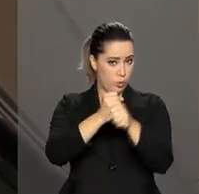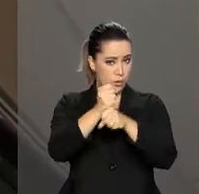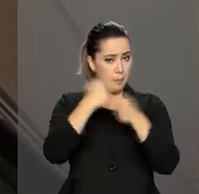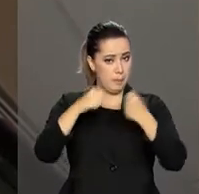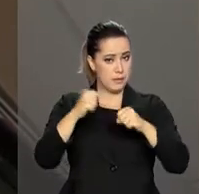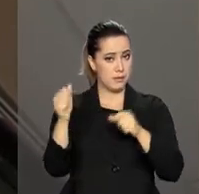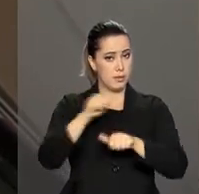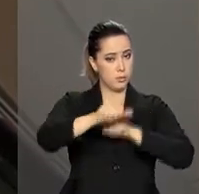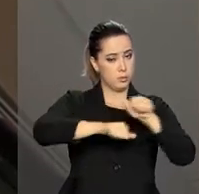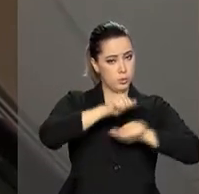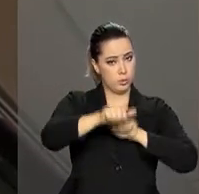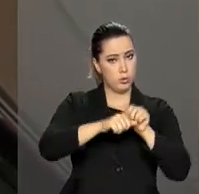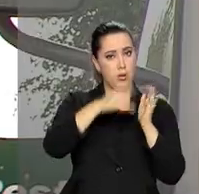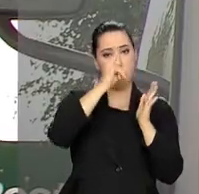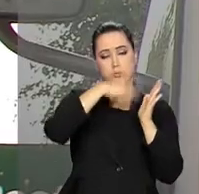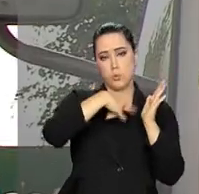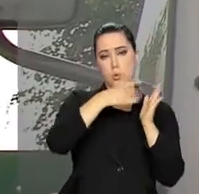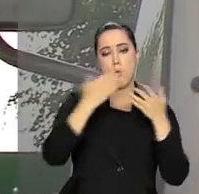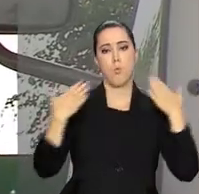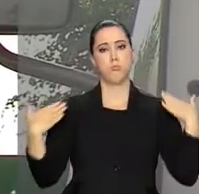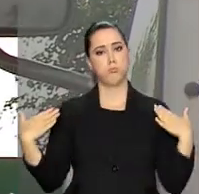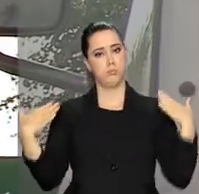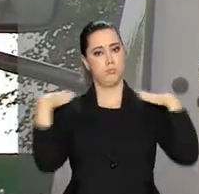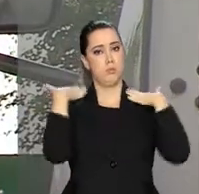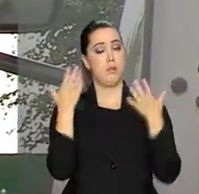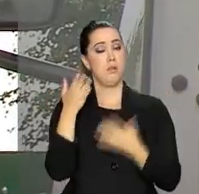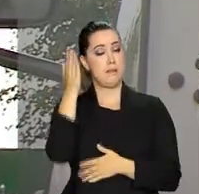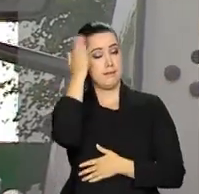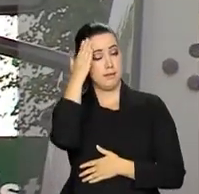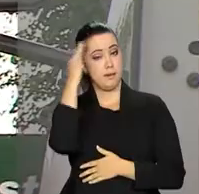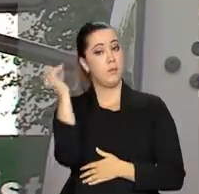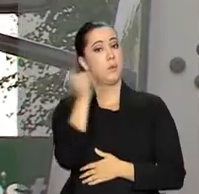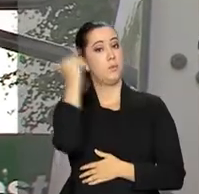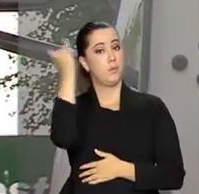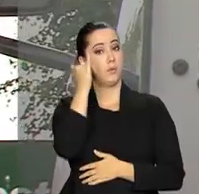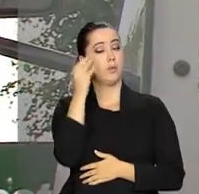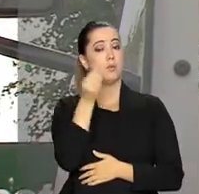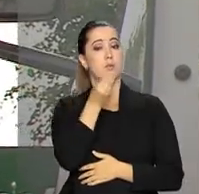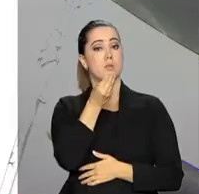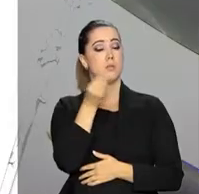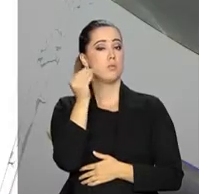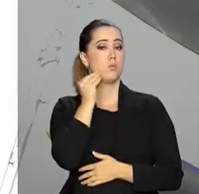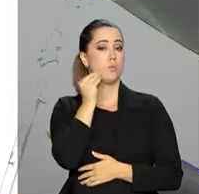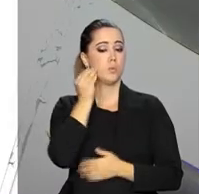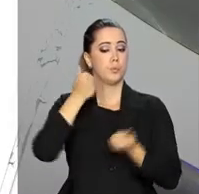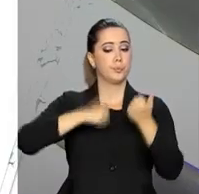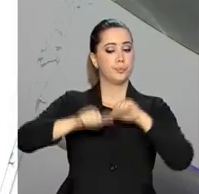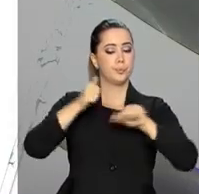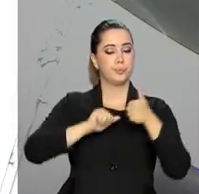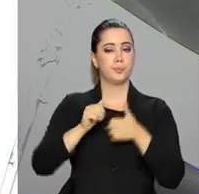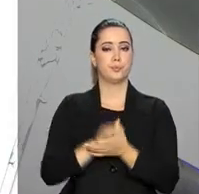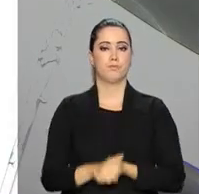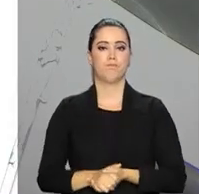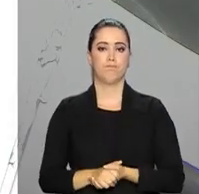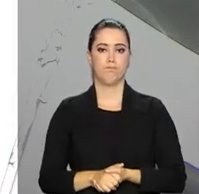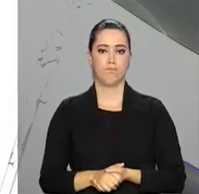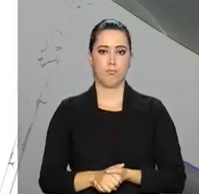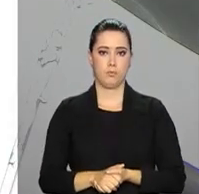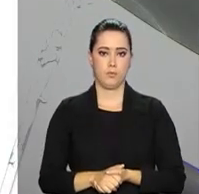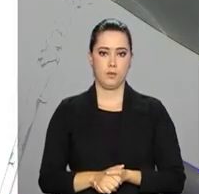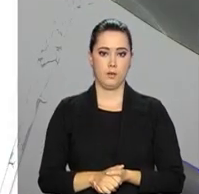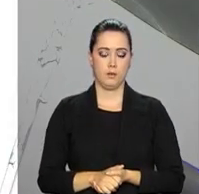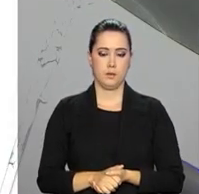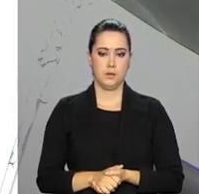e está consciente sobre a importância do teste toxicológico esse exame ajuda muito porque